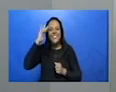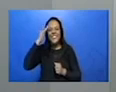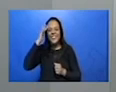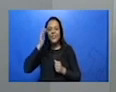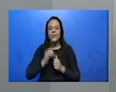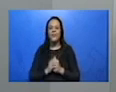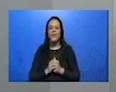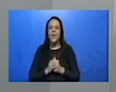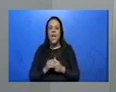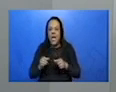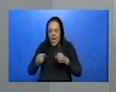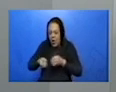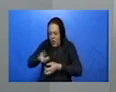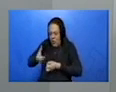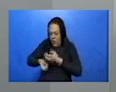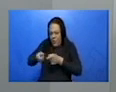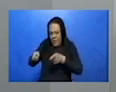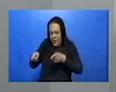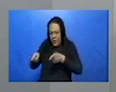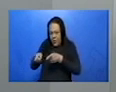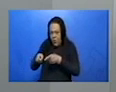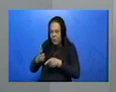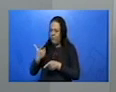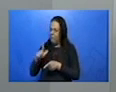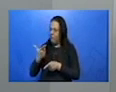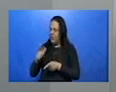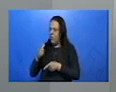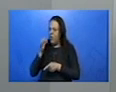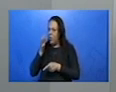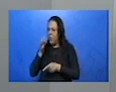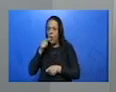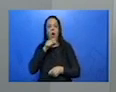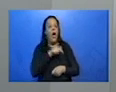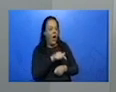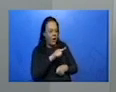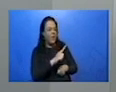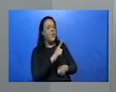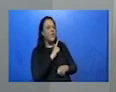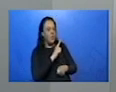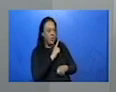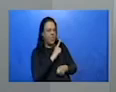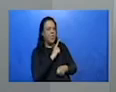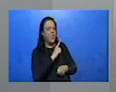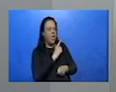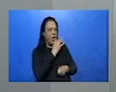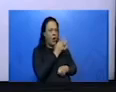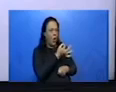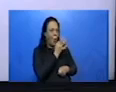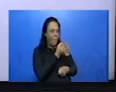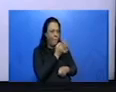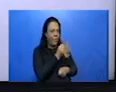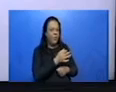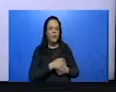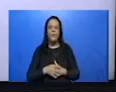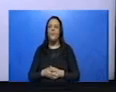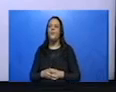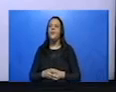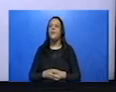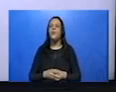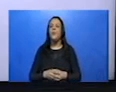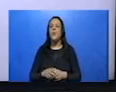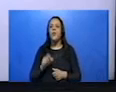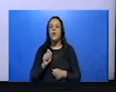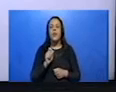não tenho essa avaliação, essa opinião, na resenha crítica eu tenho, tá? Bom, a resenha crítica, então, como nós já